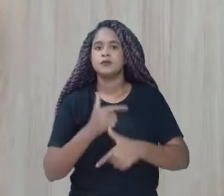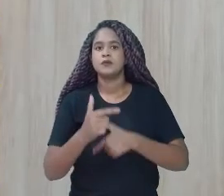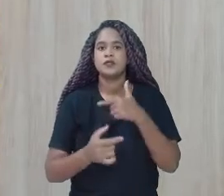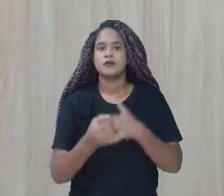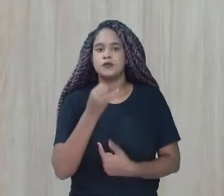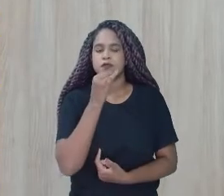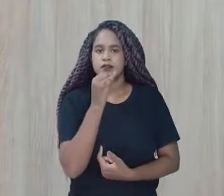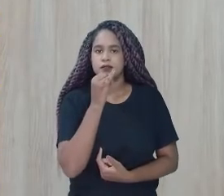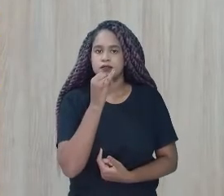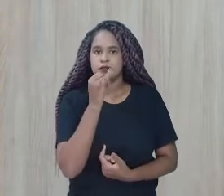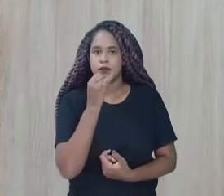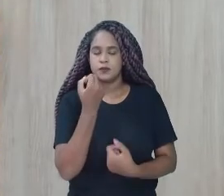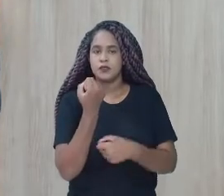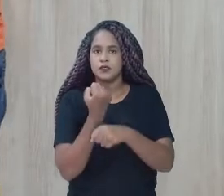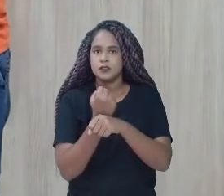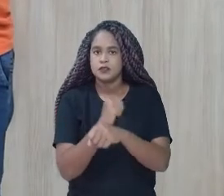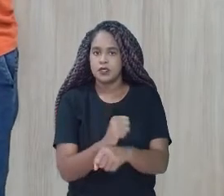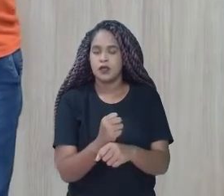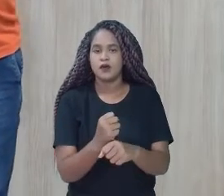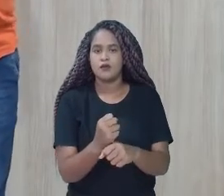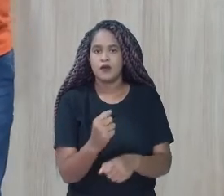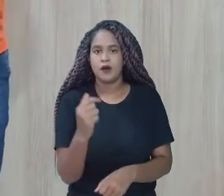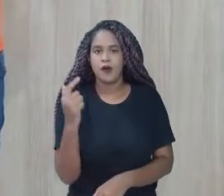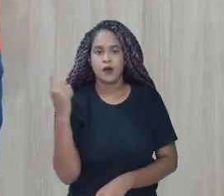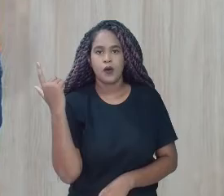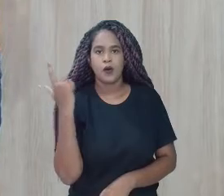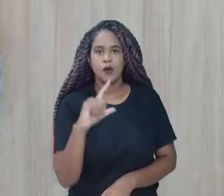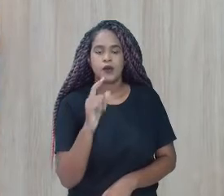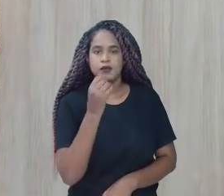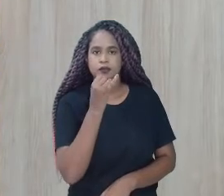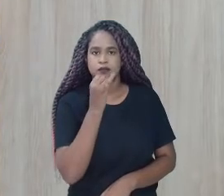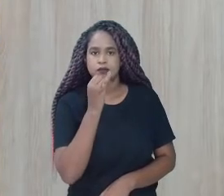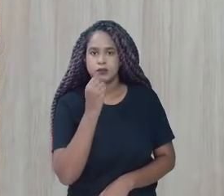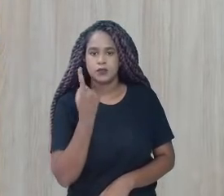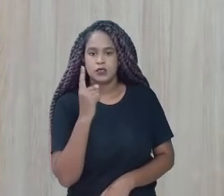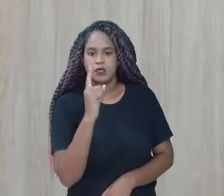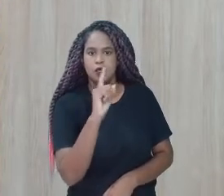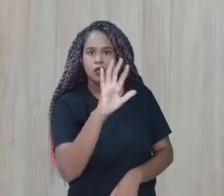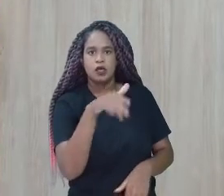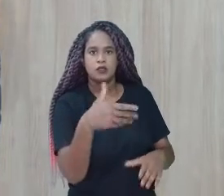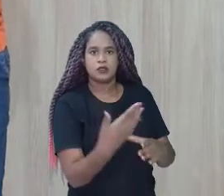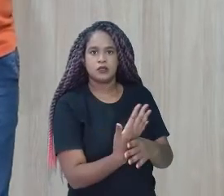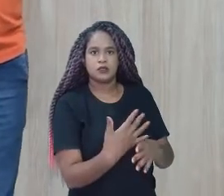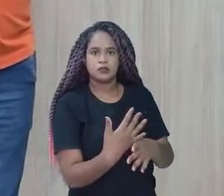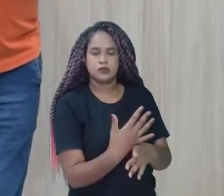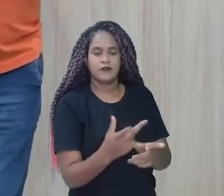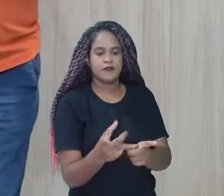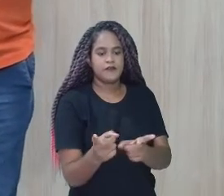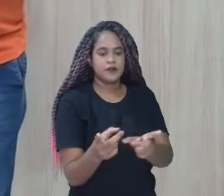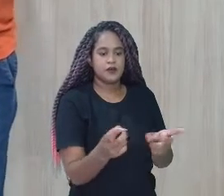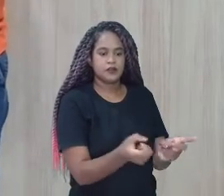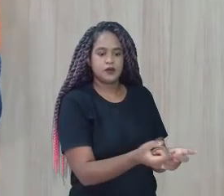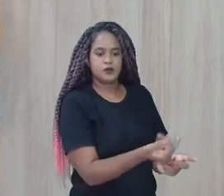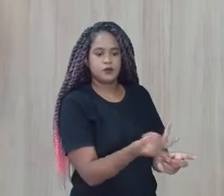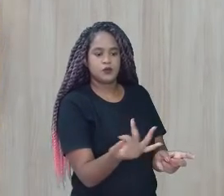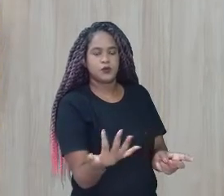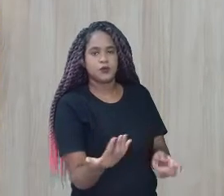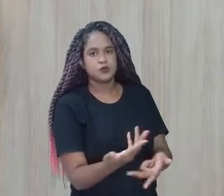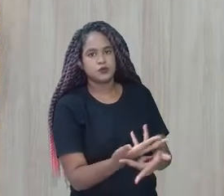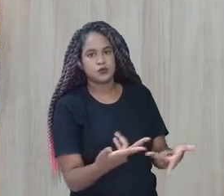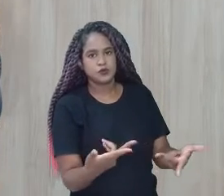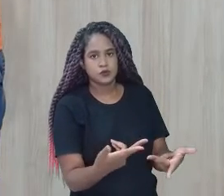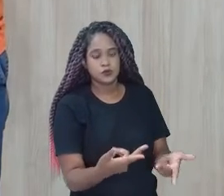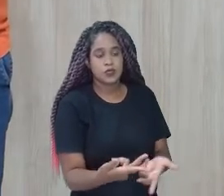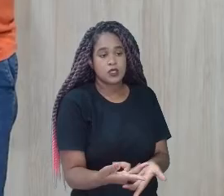chamado escravo de ganho, né, que é aquele escravo que ia, né, para o centro da cidade e ele vendia ali alguns quitutes e daquela